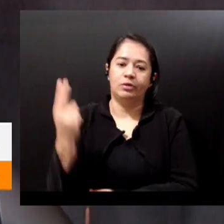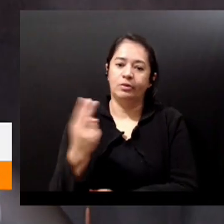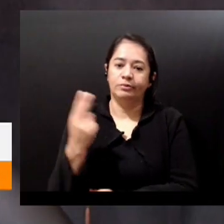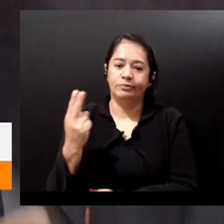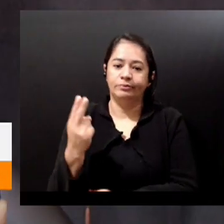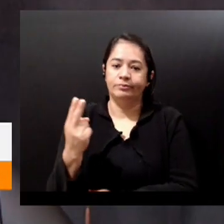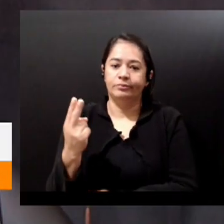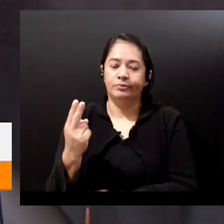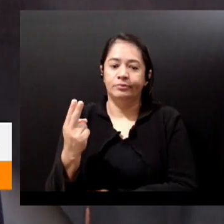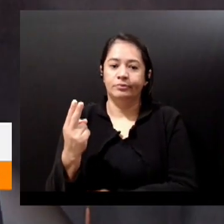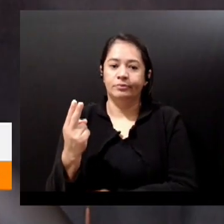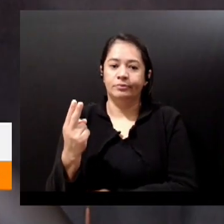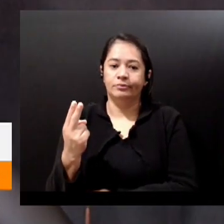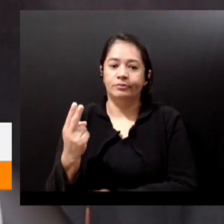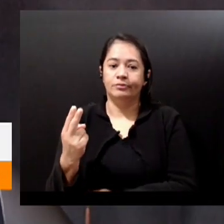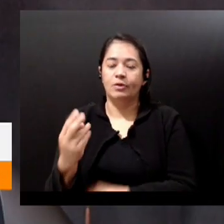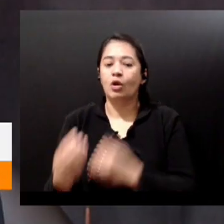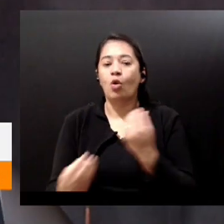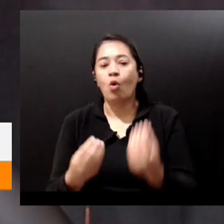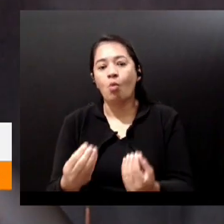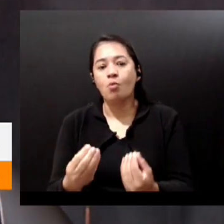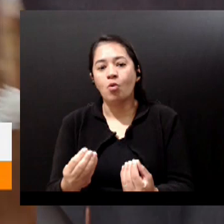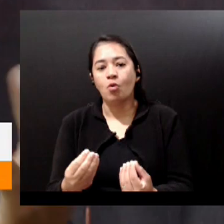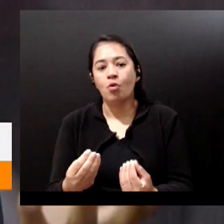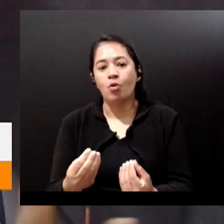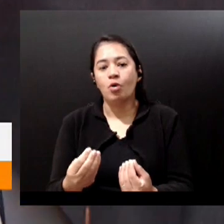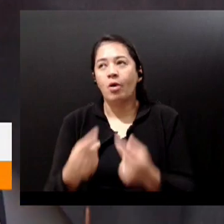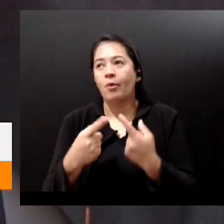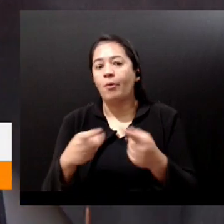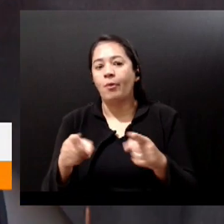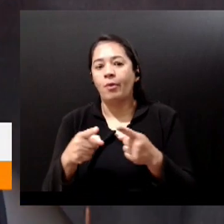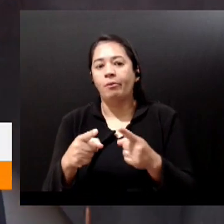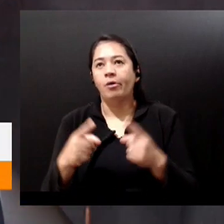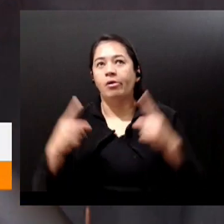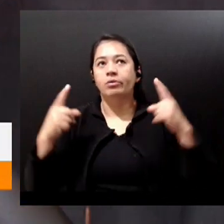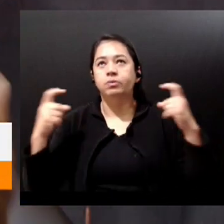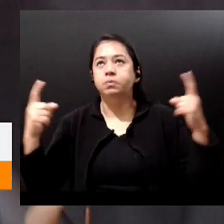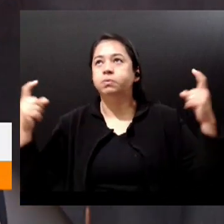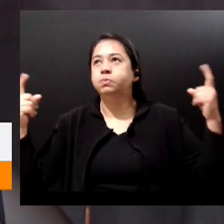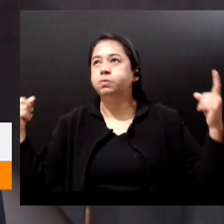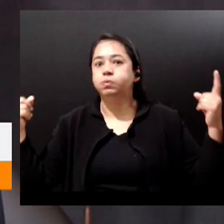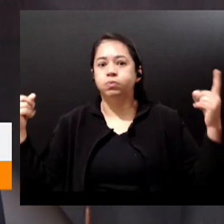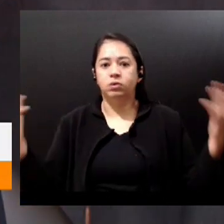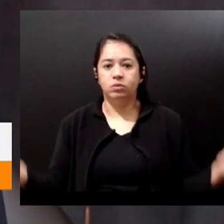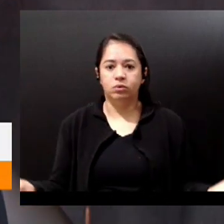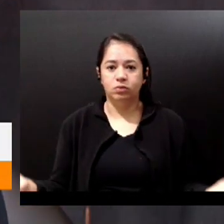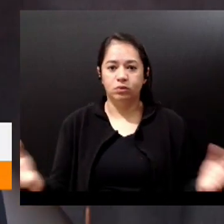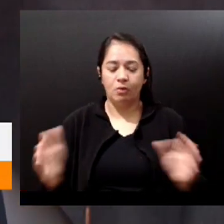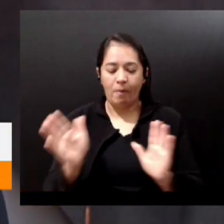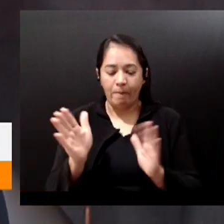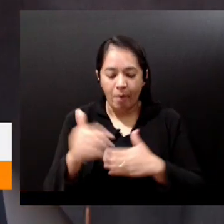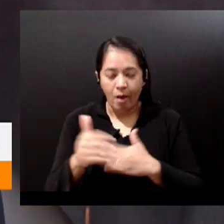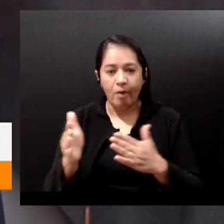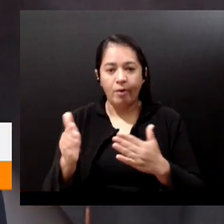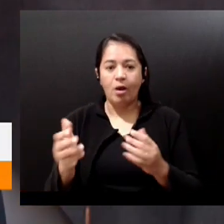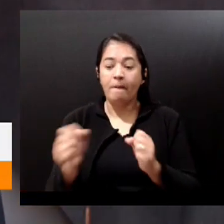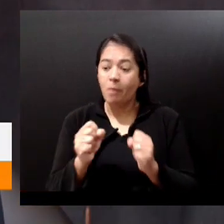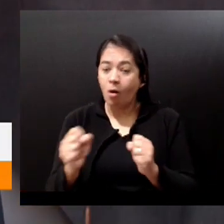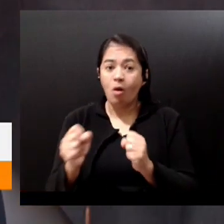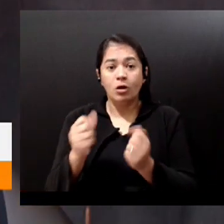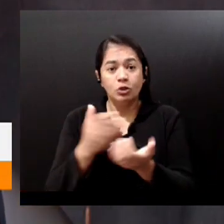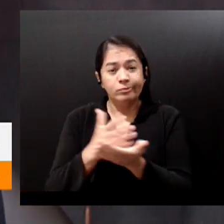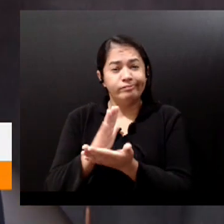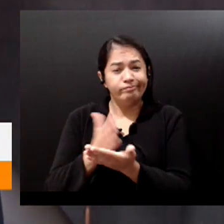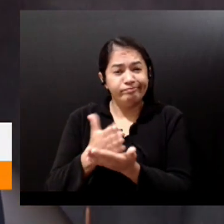como colocar, né, uma música, assim, em alto-falante e que talvez isso possa incomodar outras pessoas também, gerar